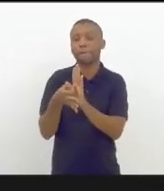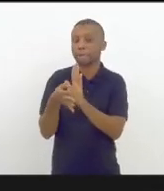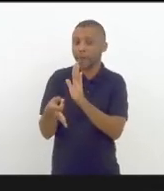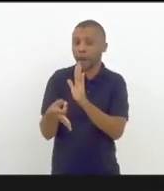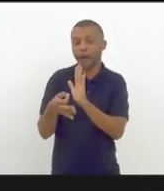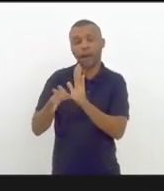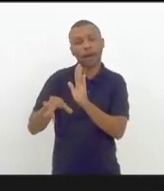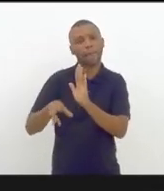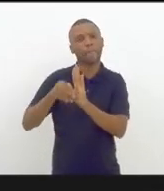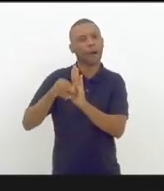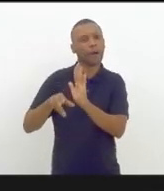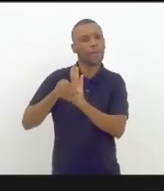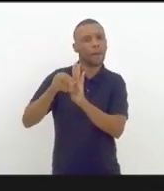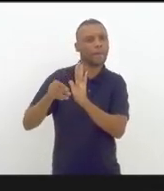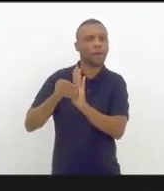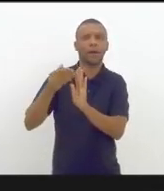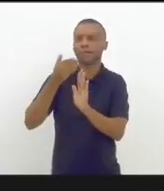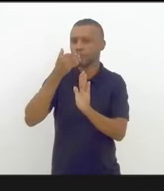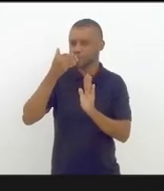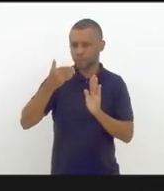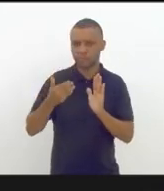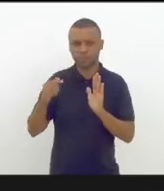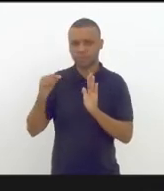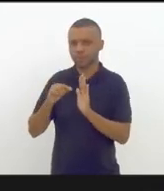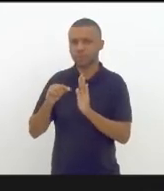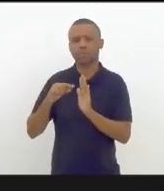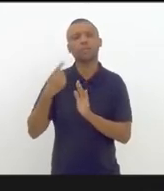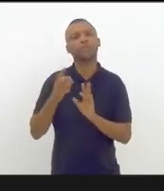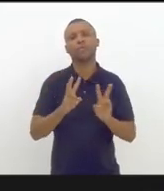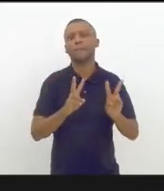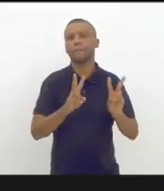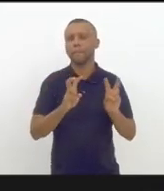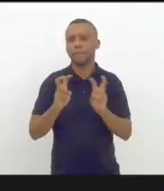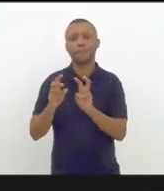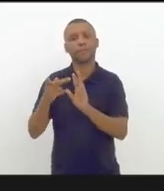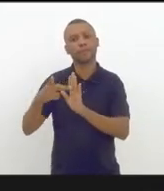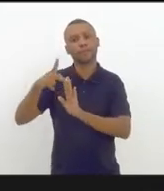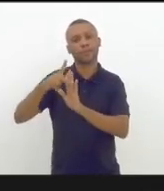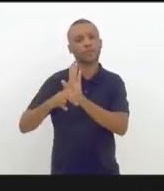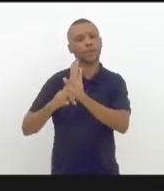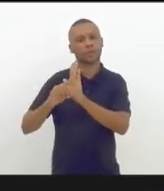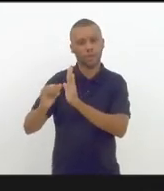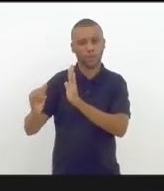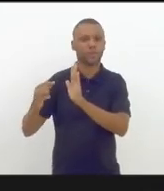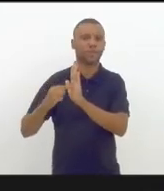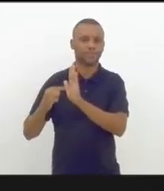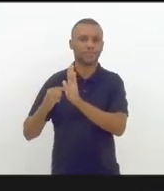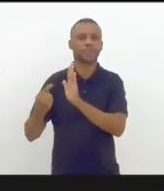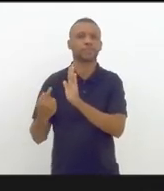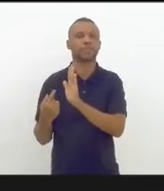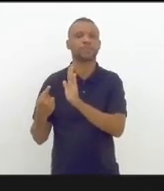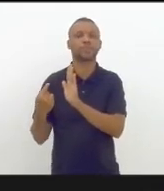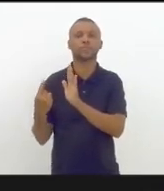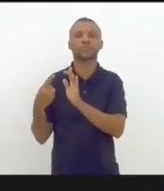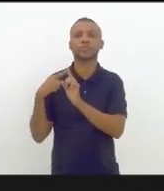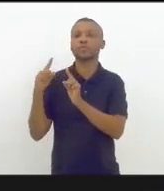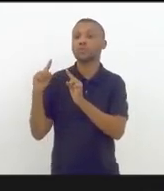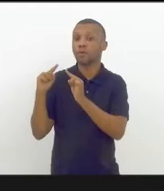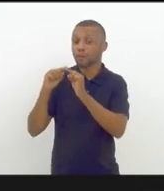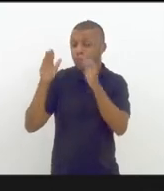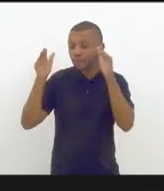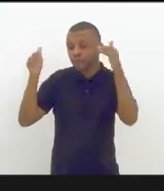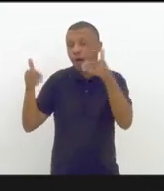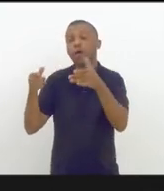feita, porque nós estávamos tratando desse projeto de lei para a música